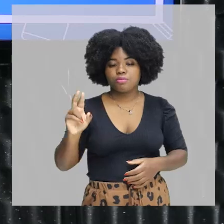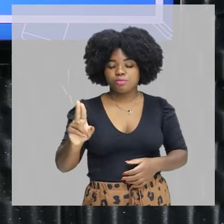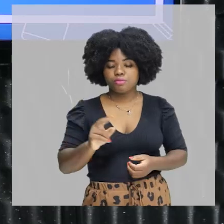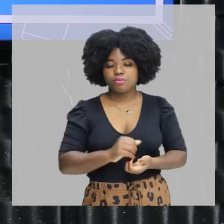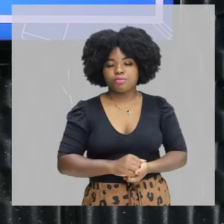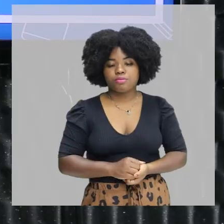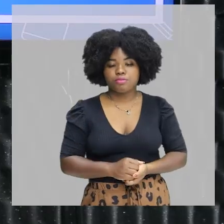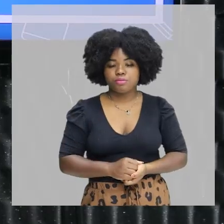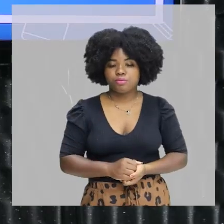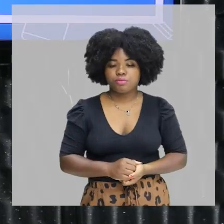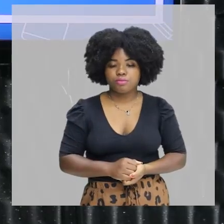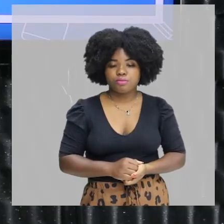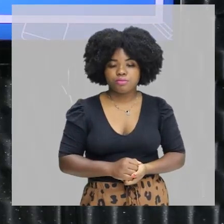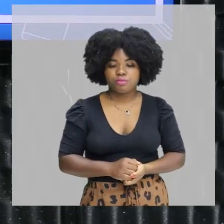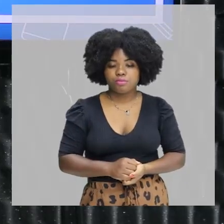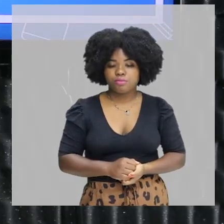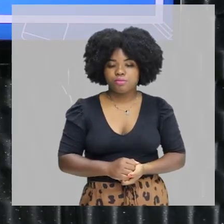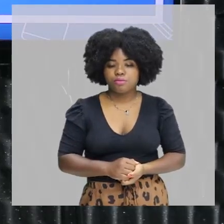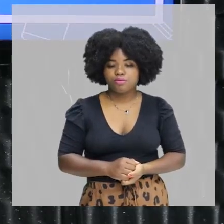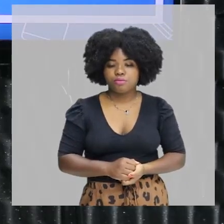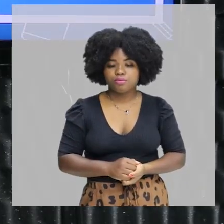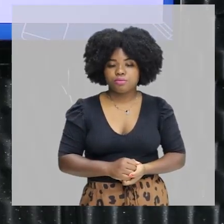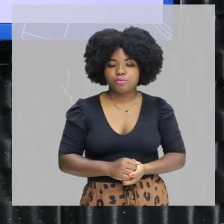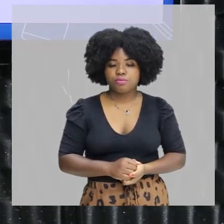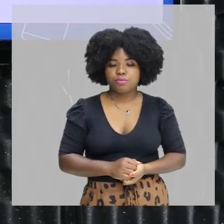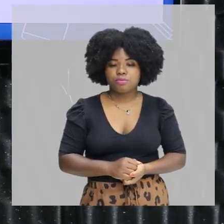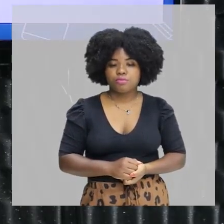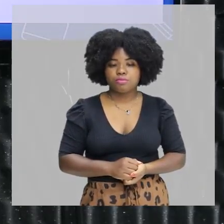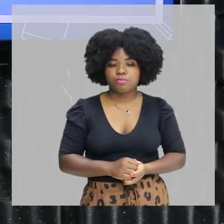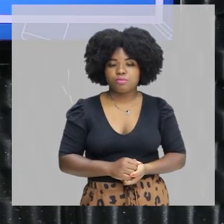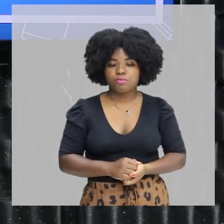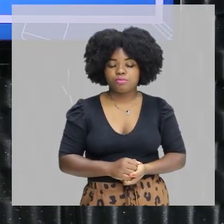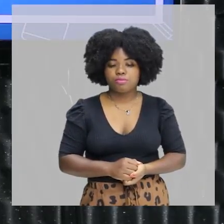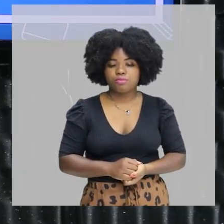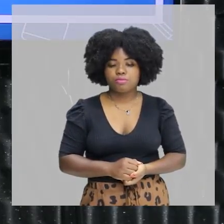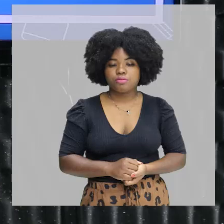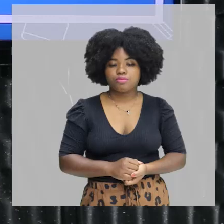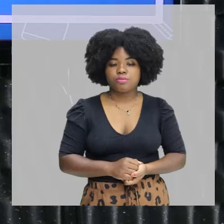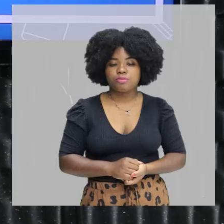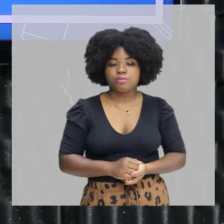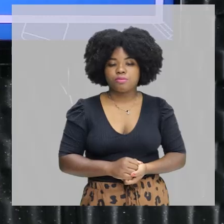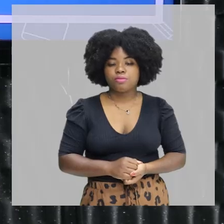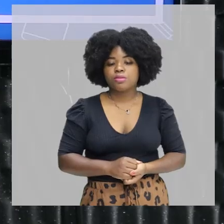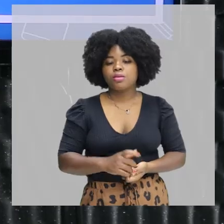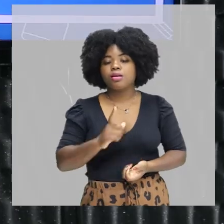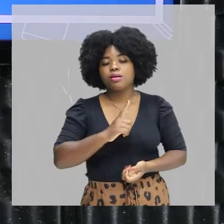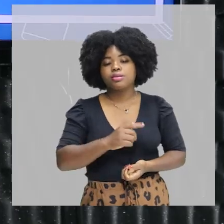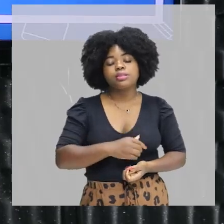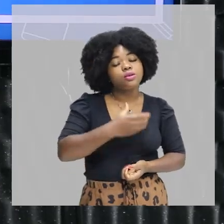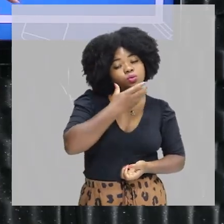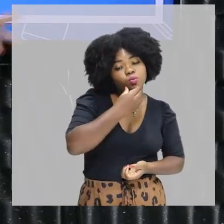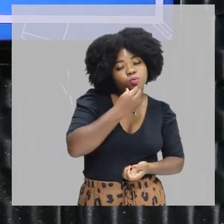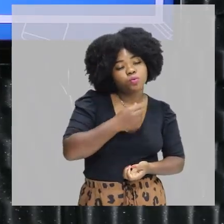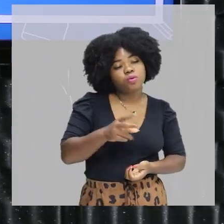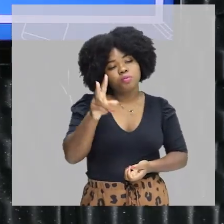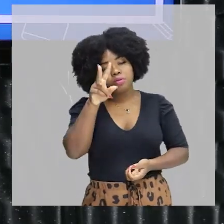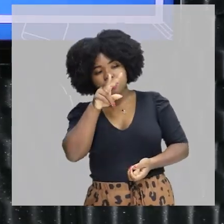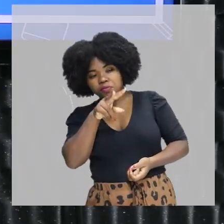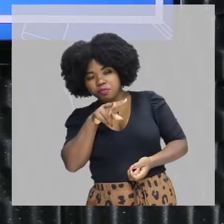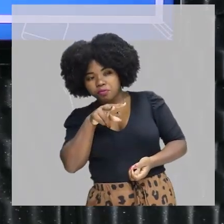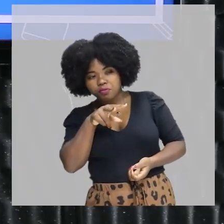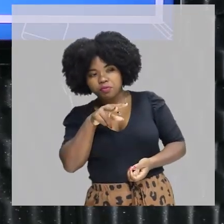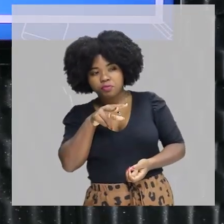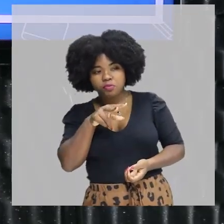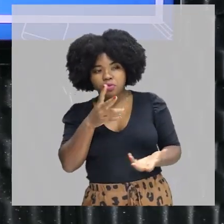ó. Como é o caso da oração, quero muito, ainda é aqui. Pulei. O rapaz visou a mulher. Então, por que está